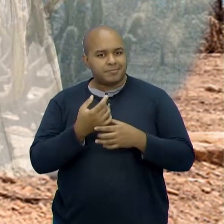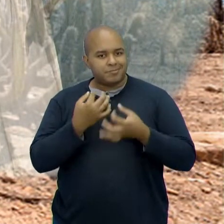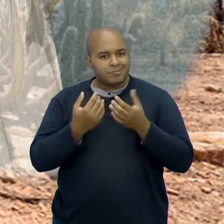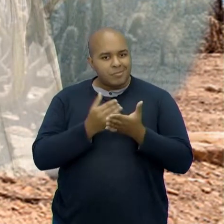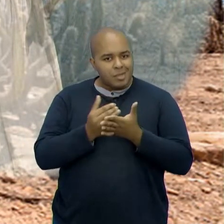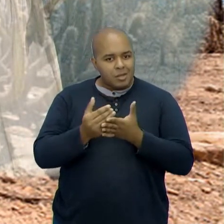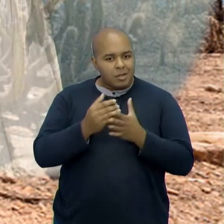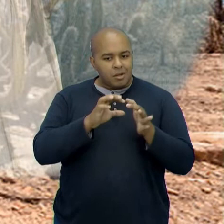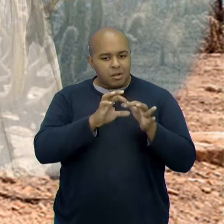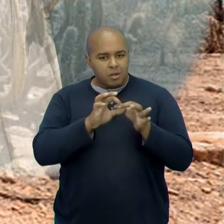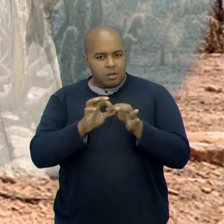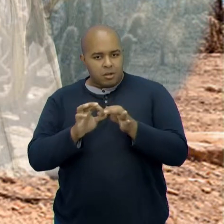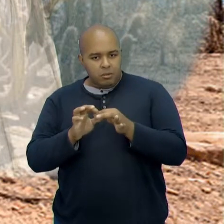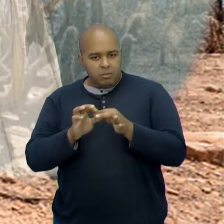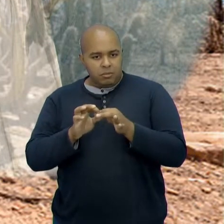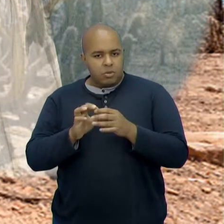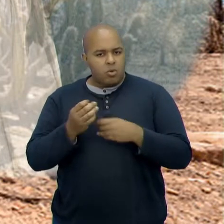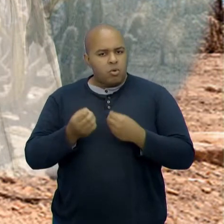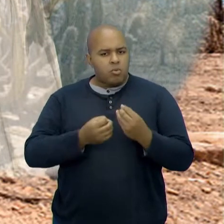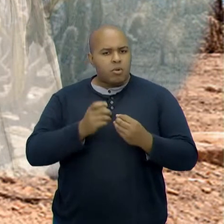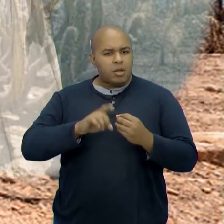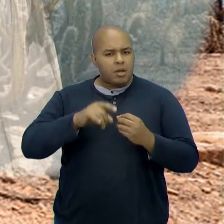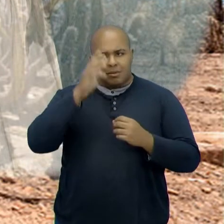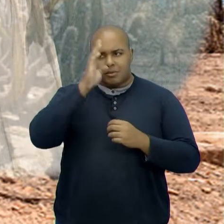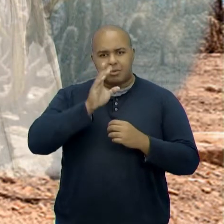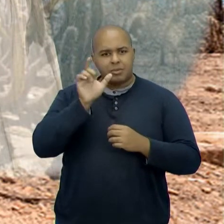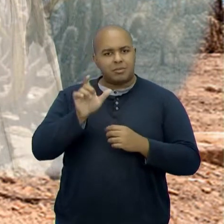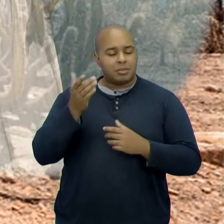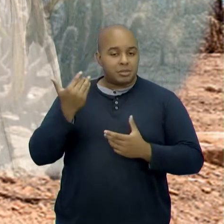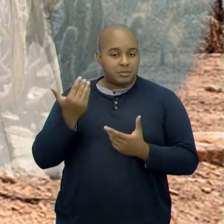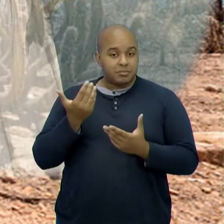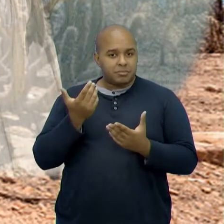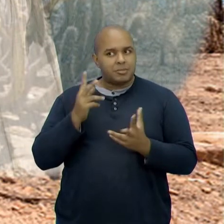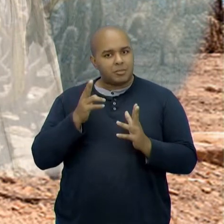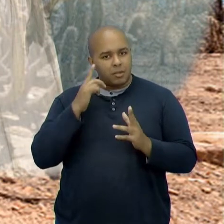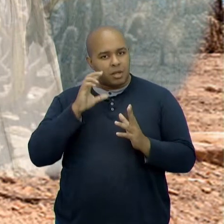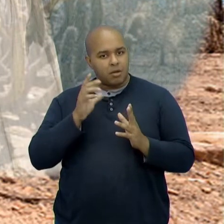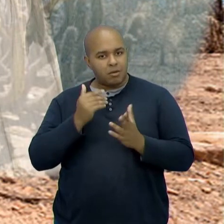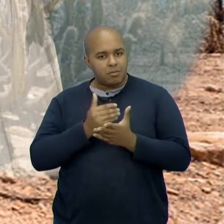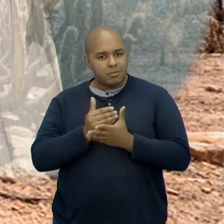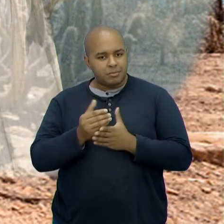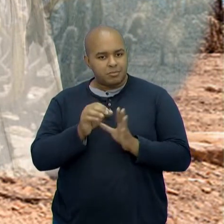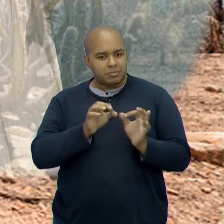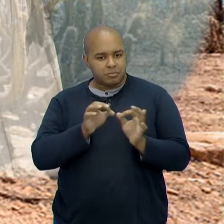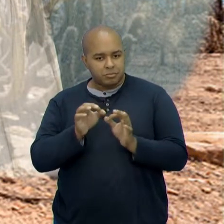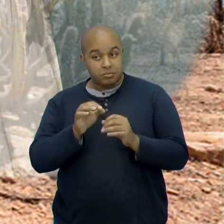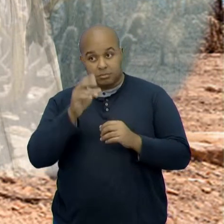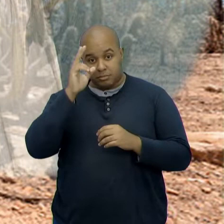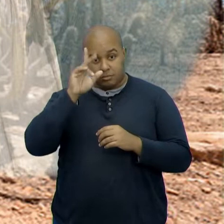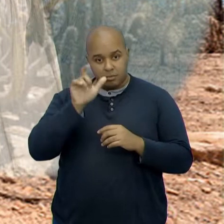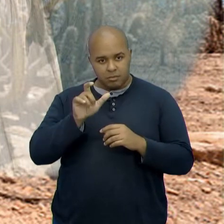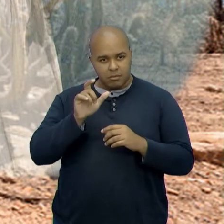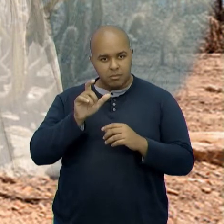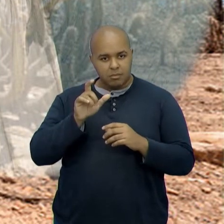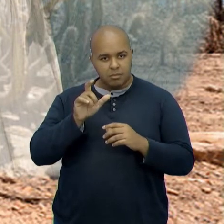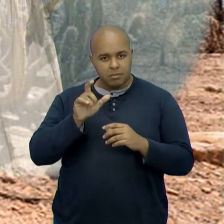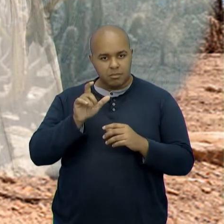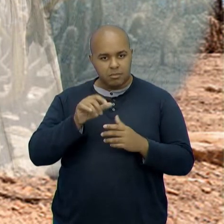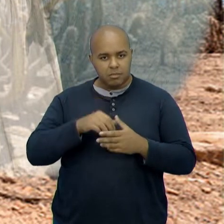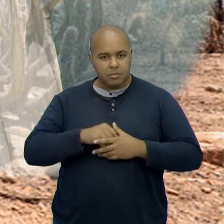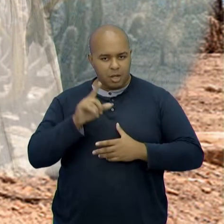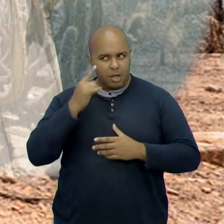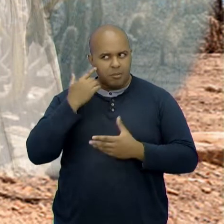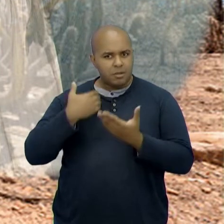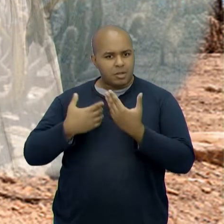primeiro começar contextualizando como que era o Brasil dessa época, assim como eu comecei na resenha. Lembrando que era